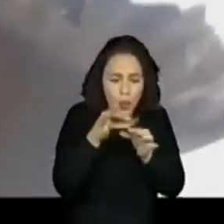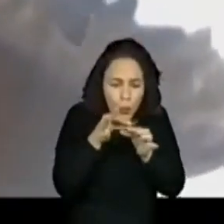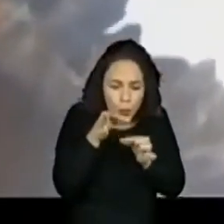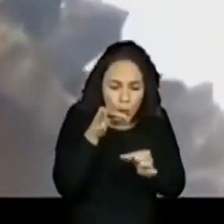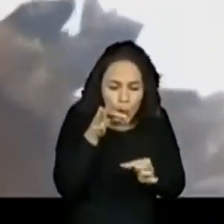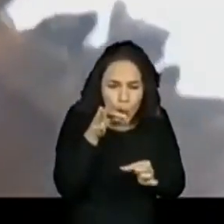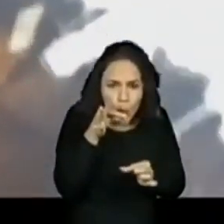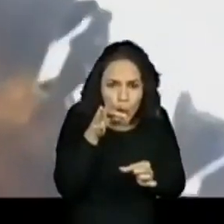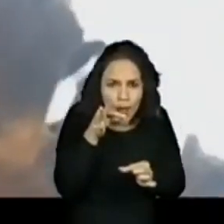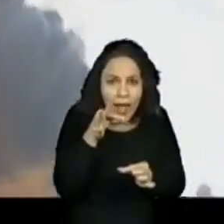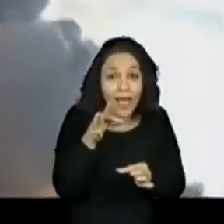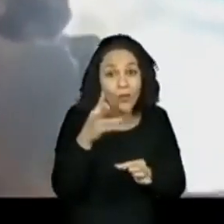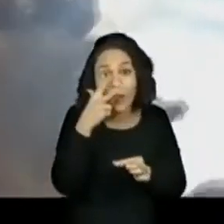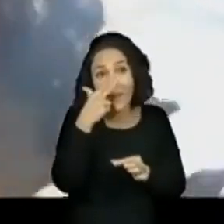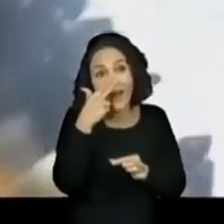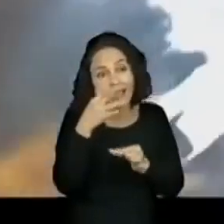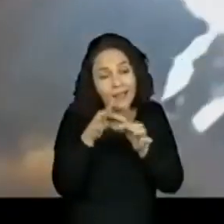fazendo?